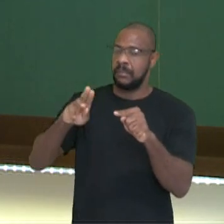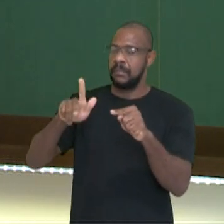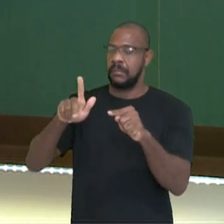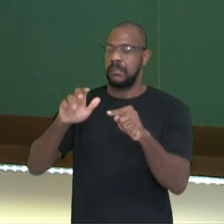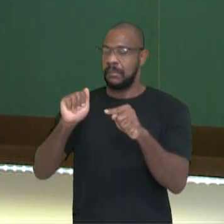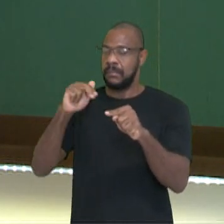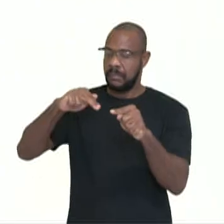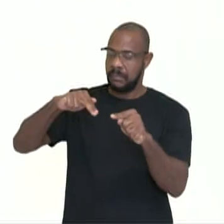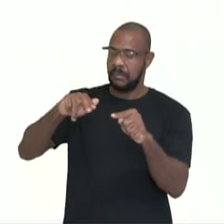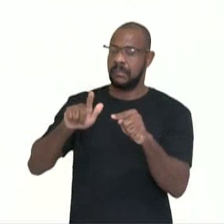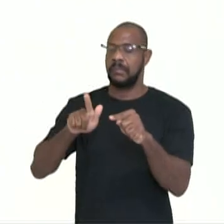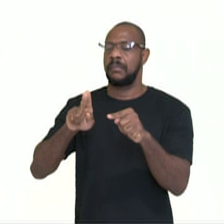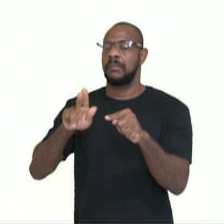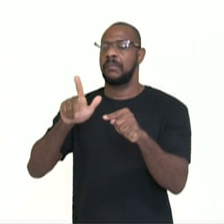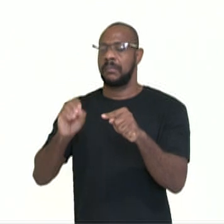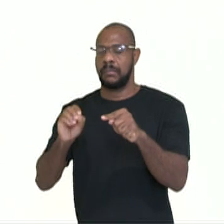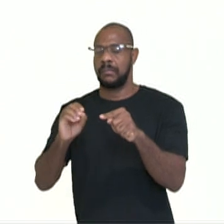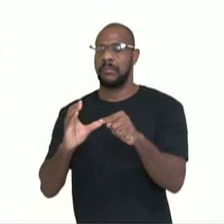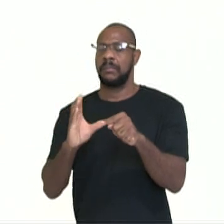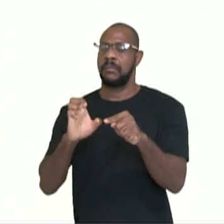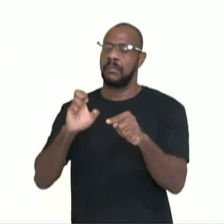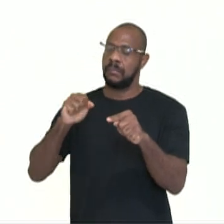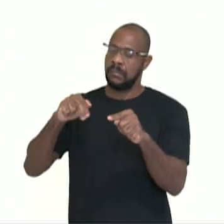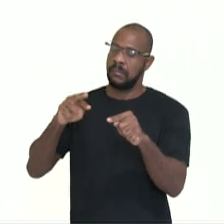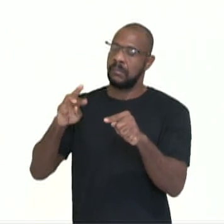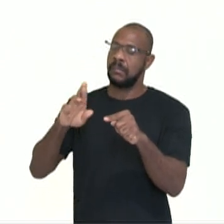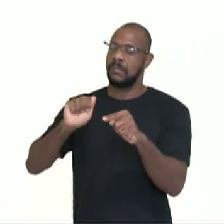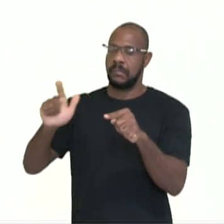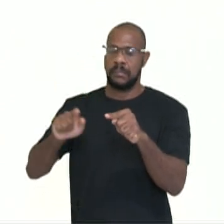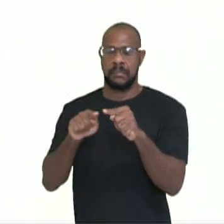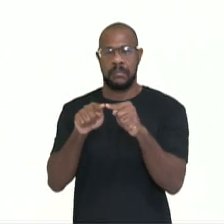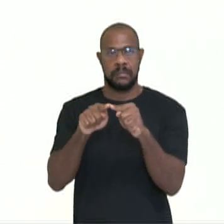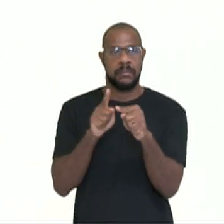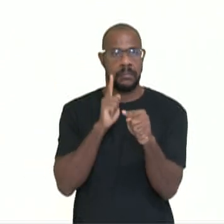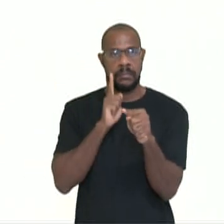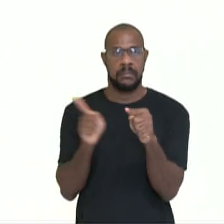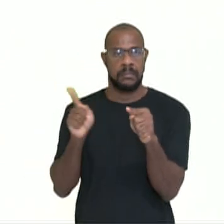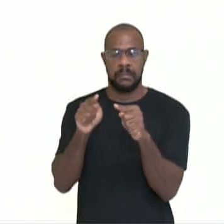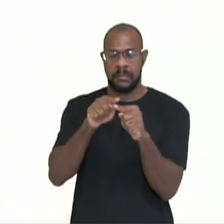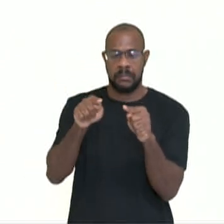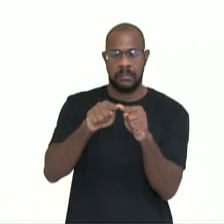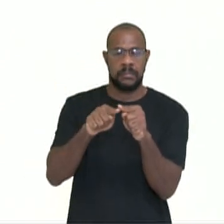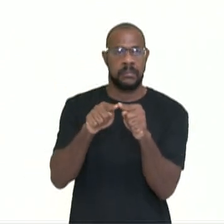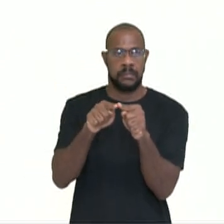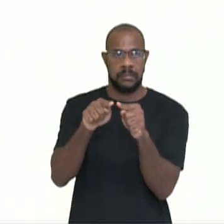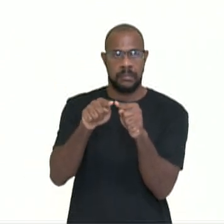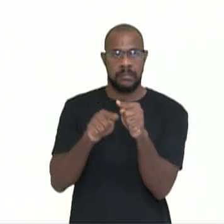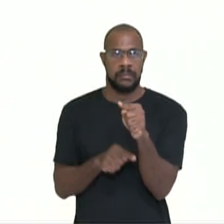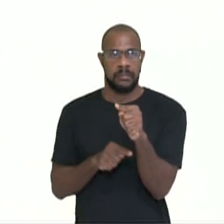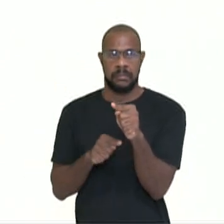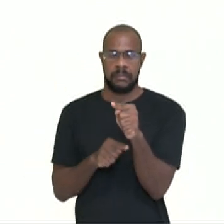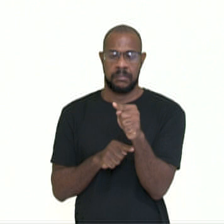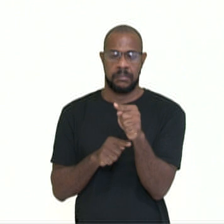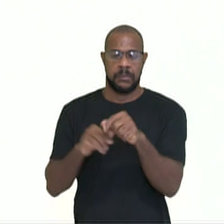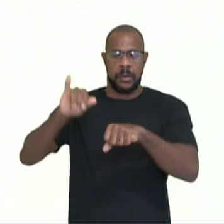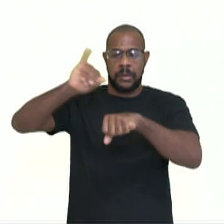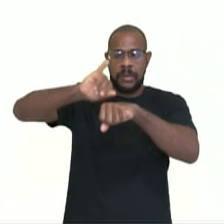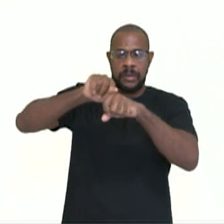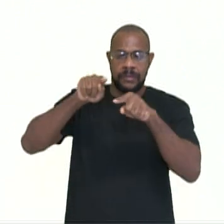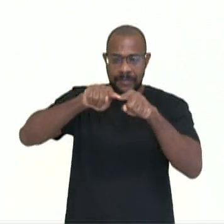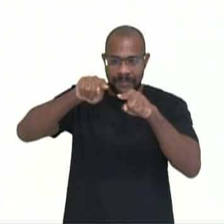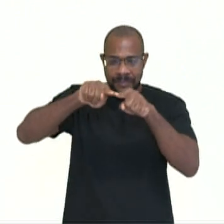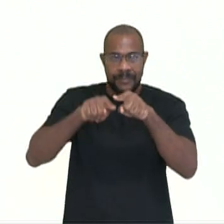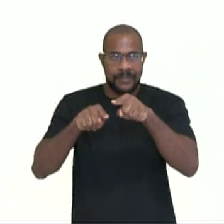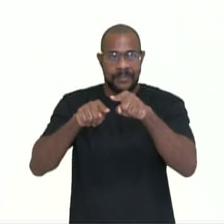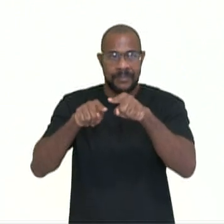duas semirretas que têm uma mesma origem. Então, a origem aqui no caso é o centro da circunferência, por isso que se chama